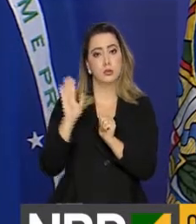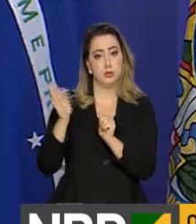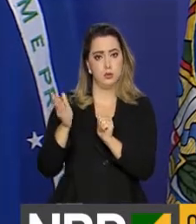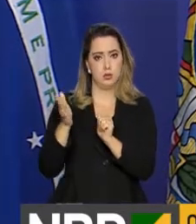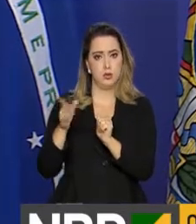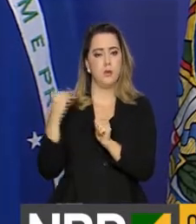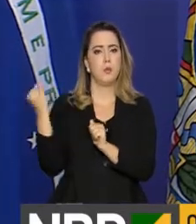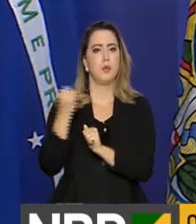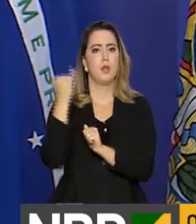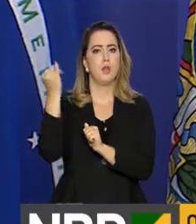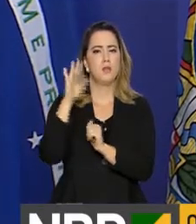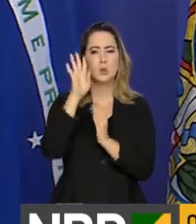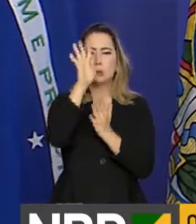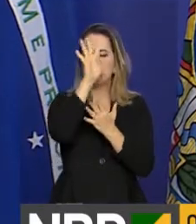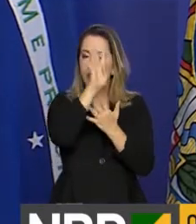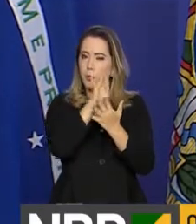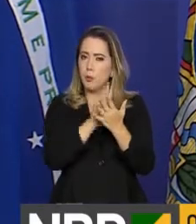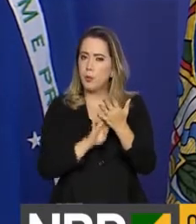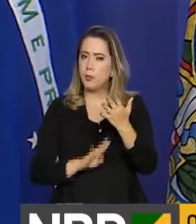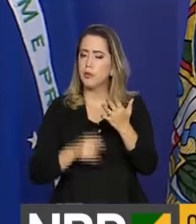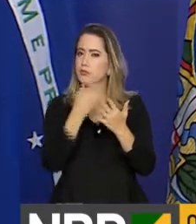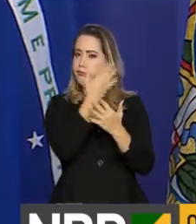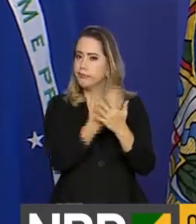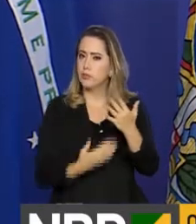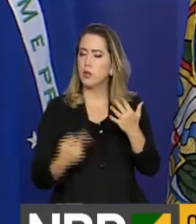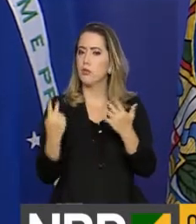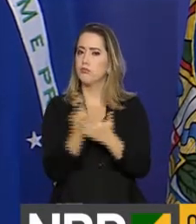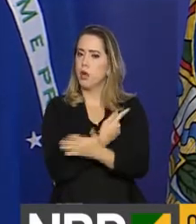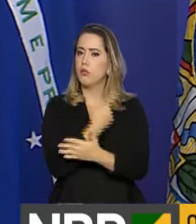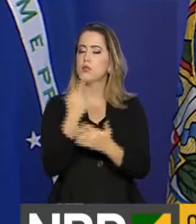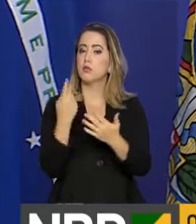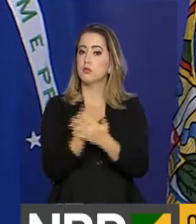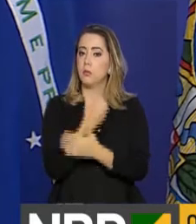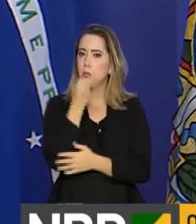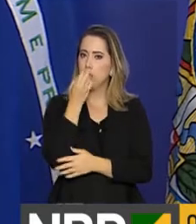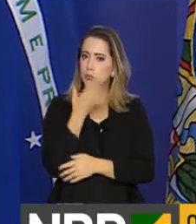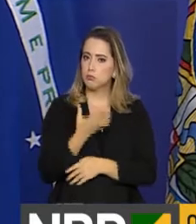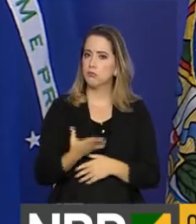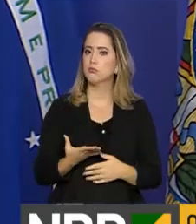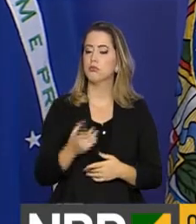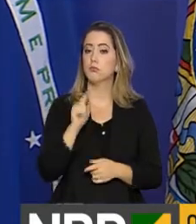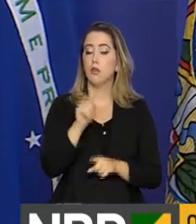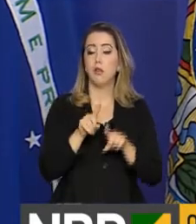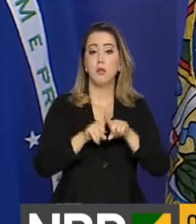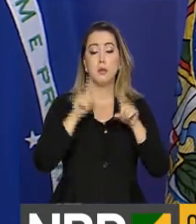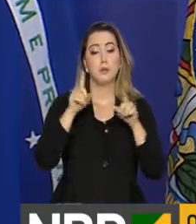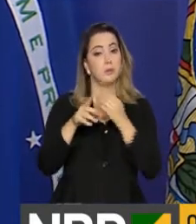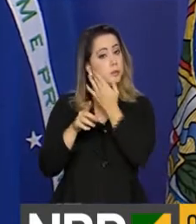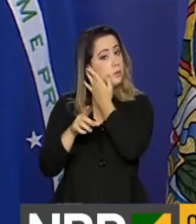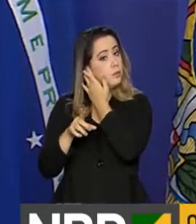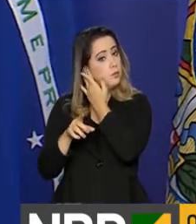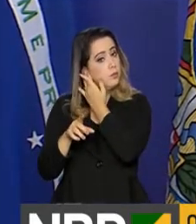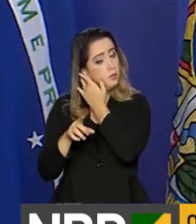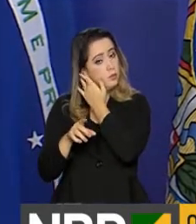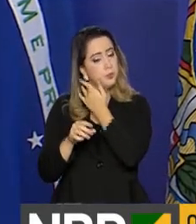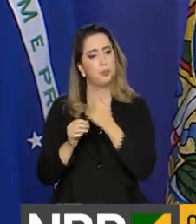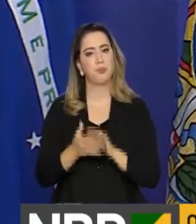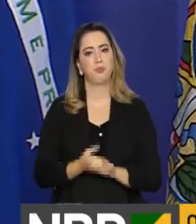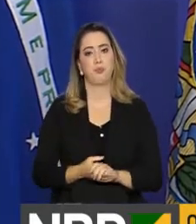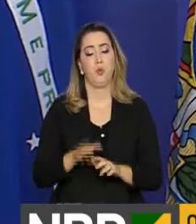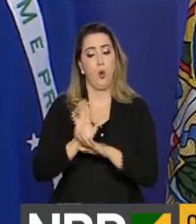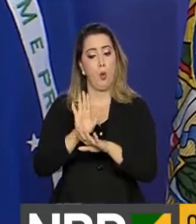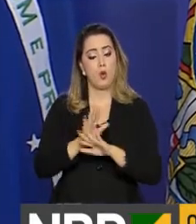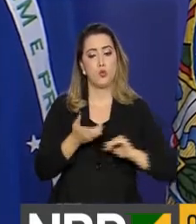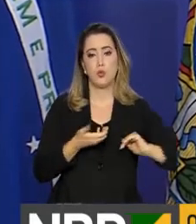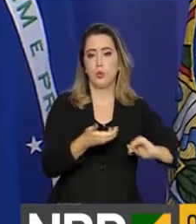importante lista de realizações ali as realizações feitas com o apoio do congresso